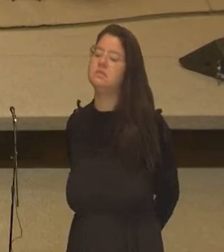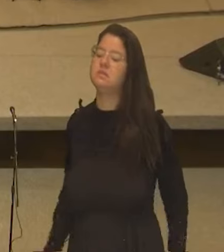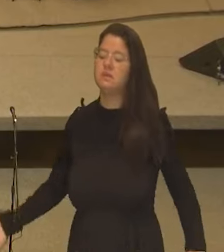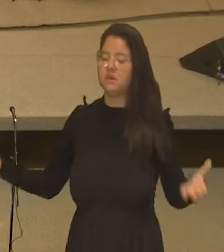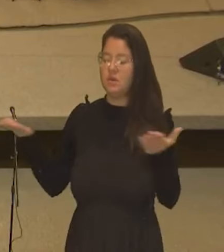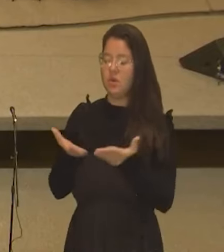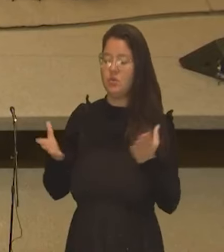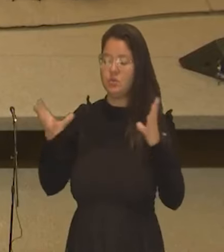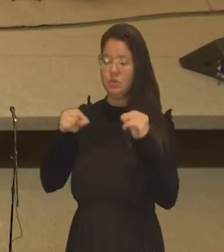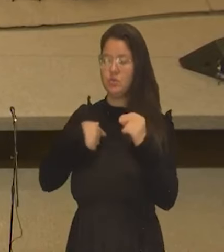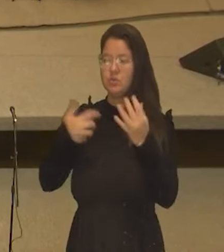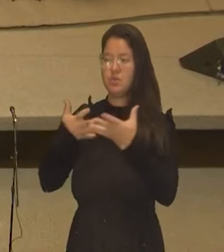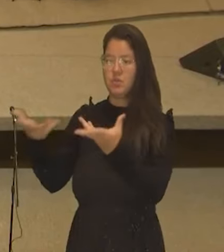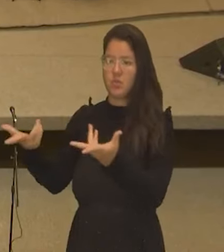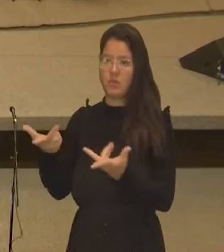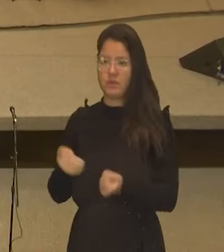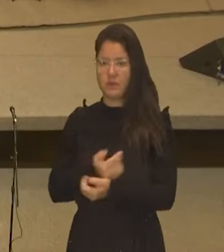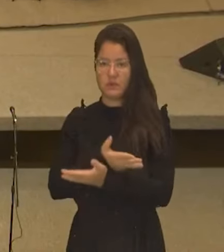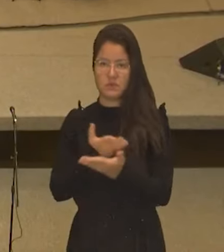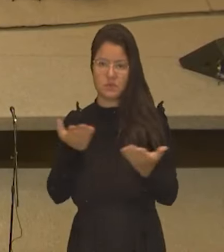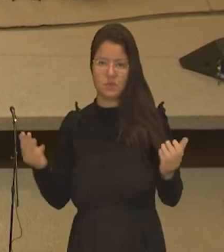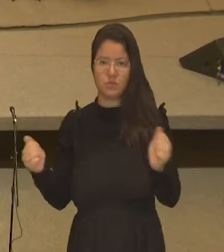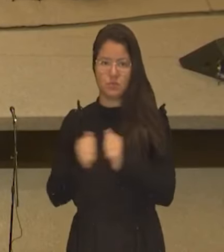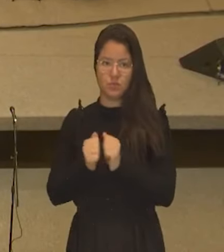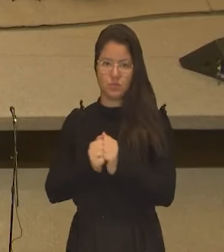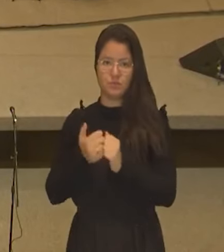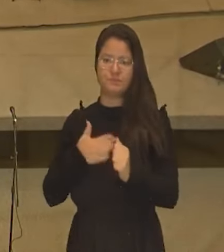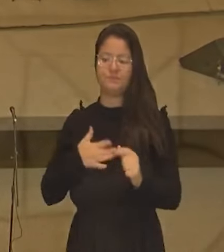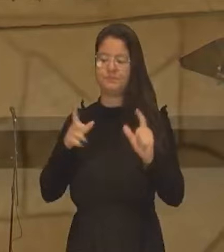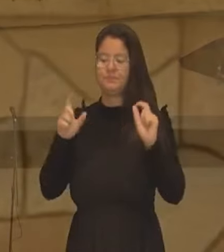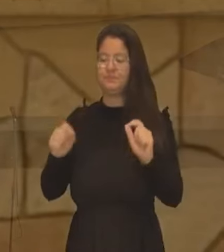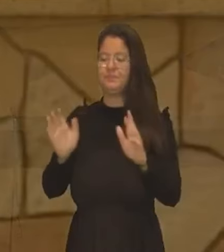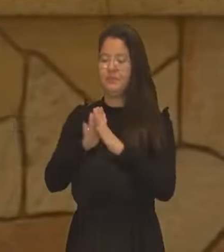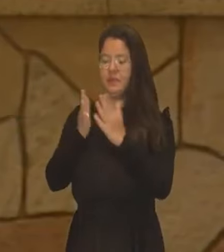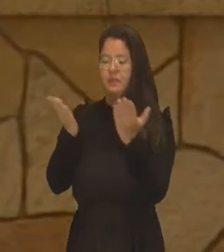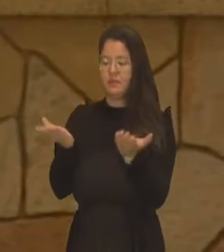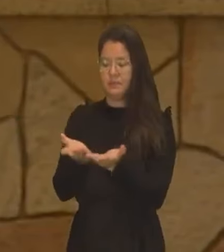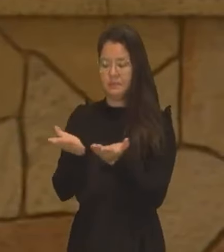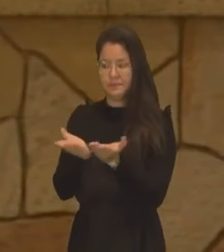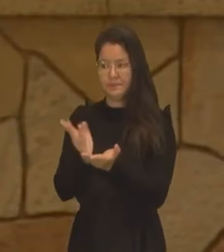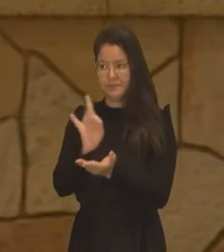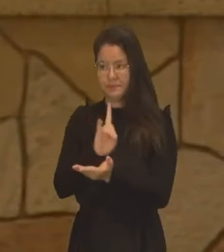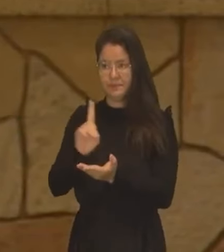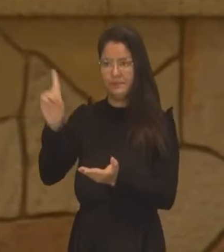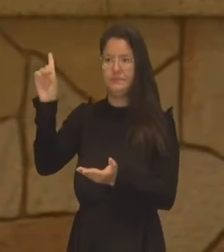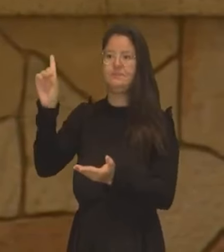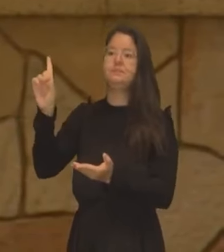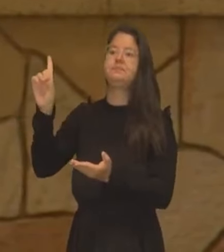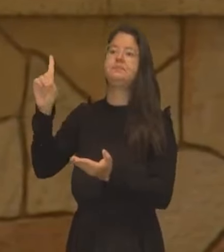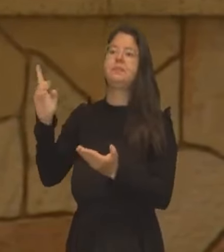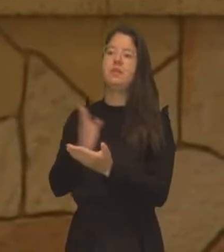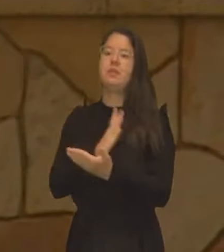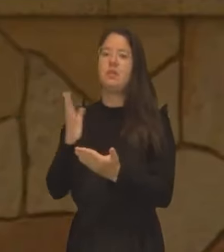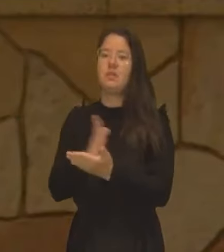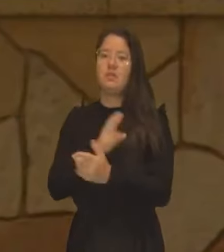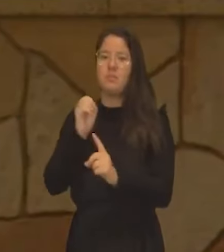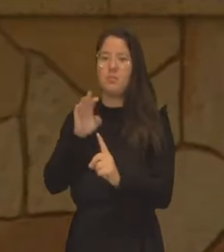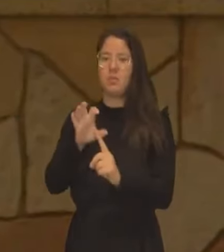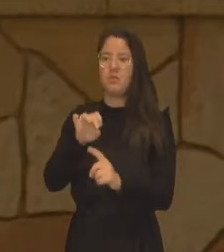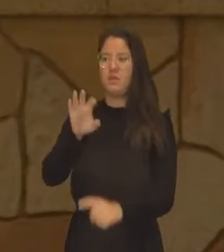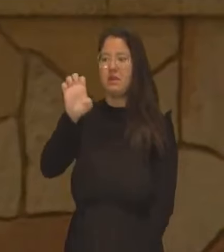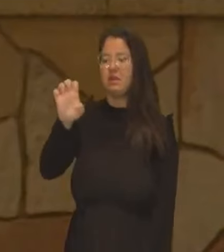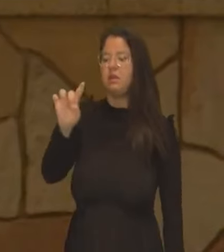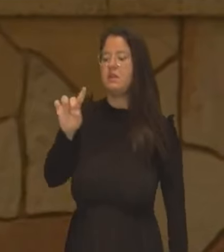Essa noite eu quero convidar você para, juntamente comigo, abrir a Sagrada Escritura no livro do profeta